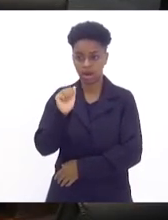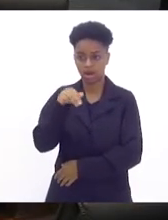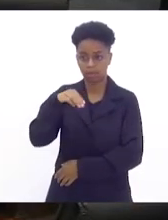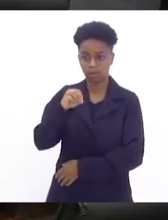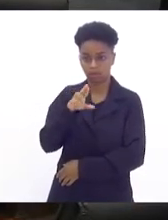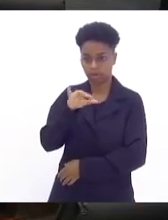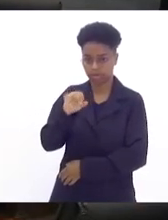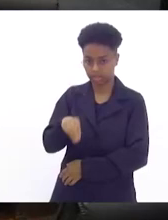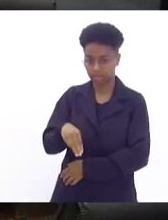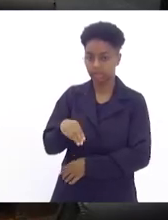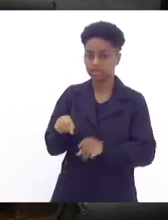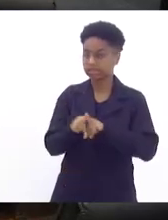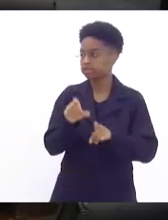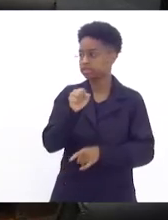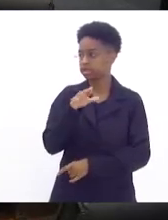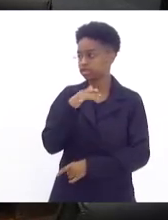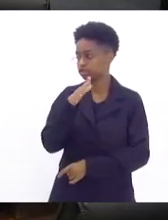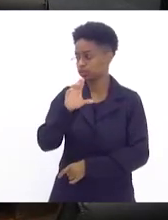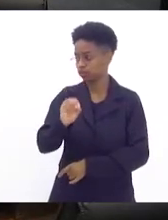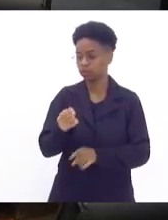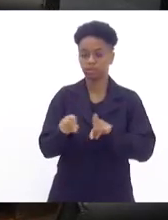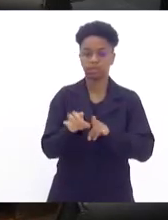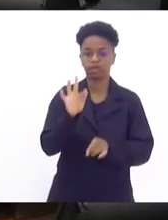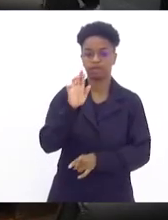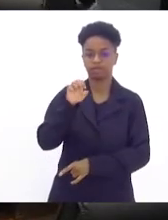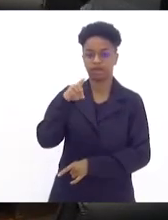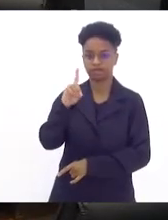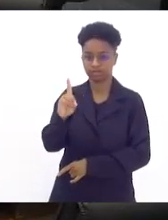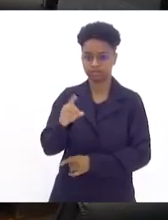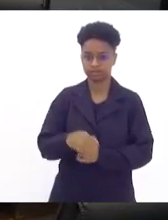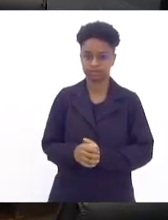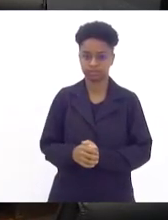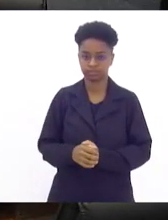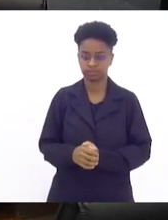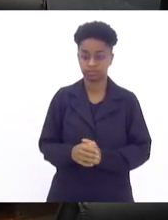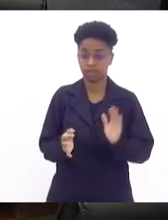Serginho Deputado Fred Pacheco presidente